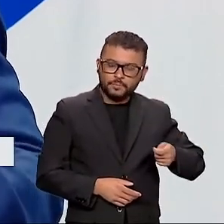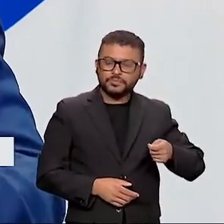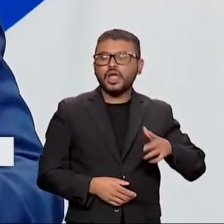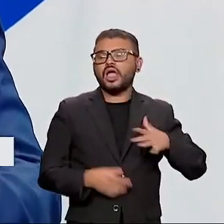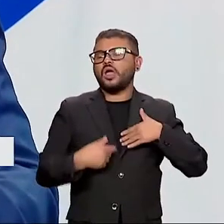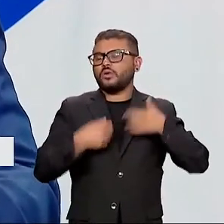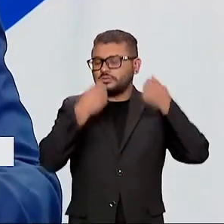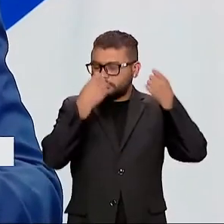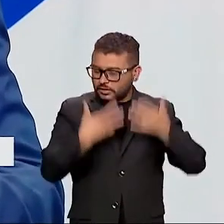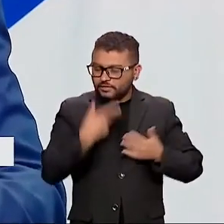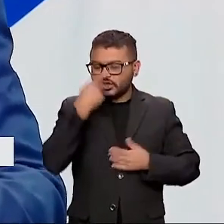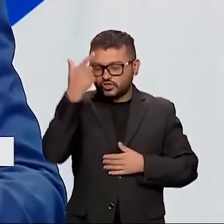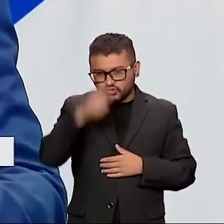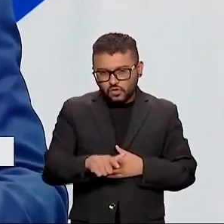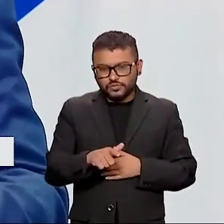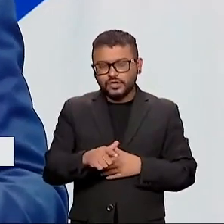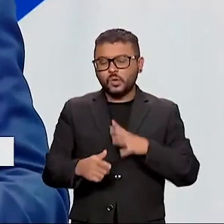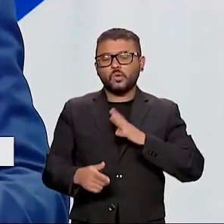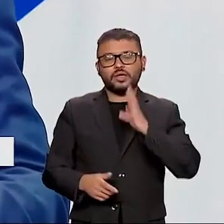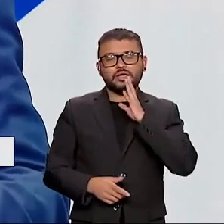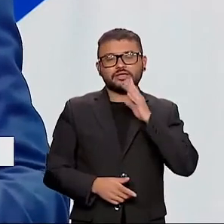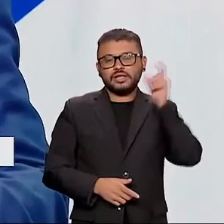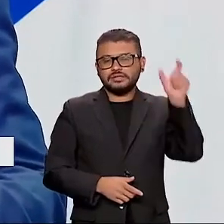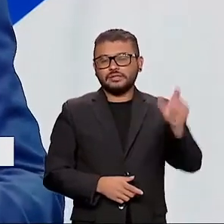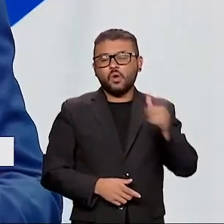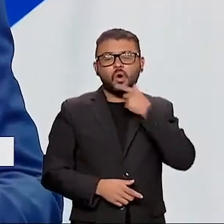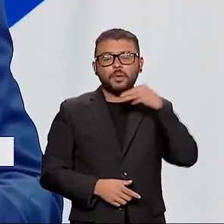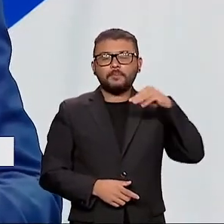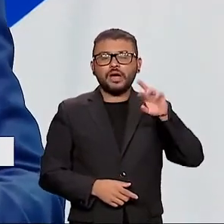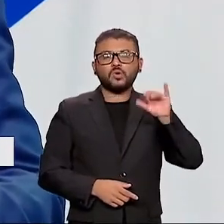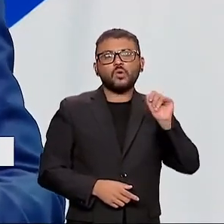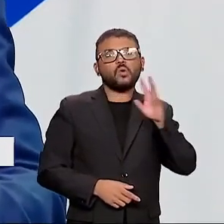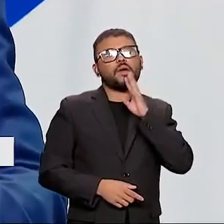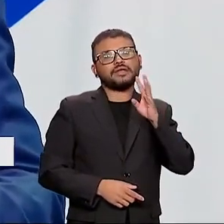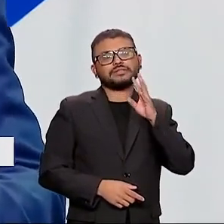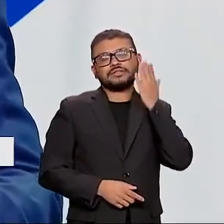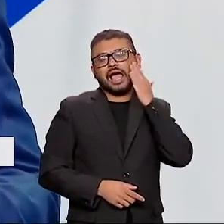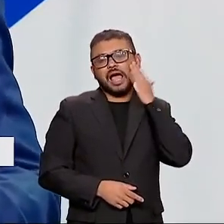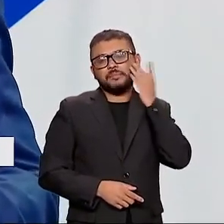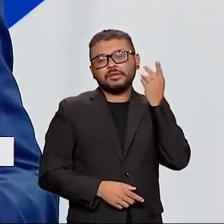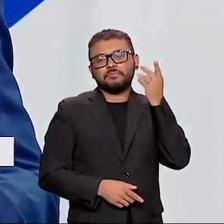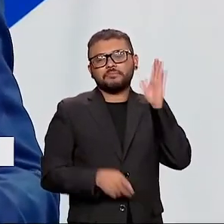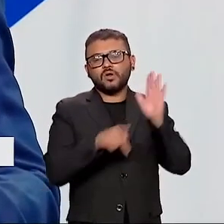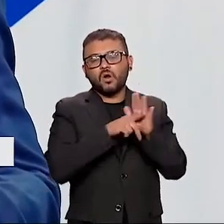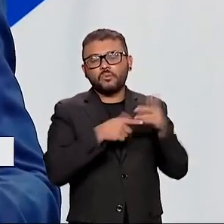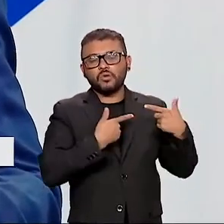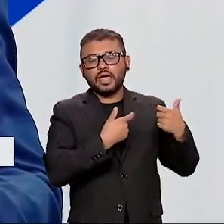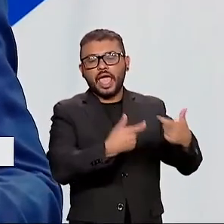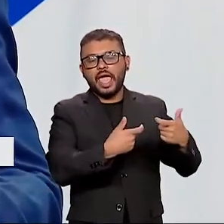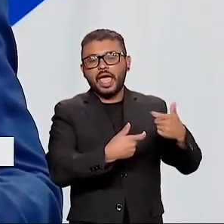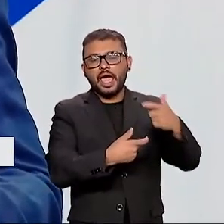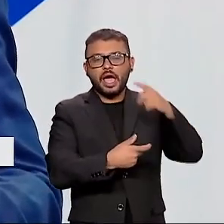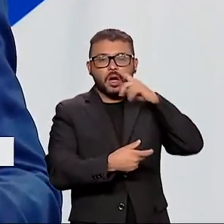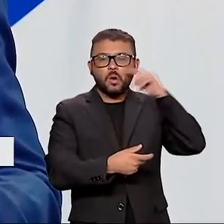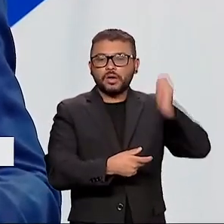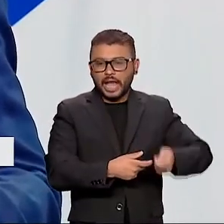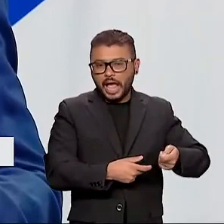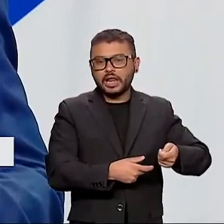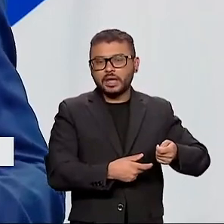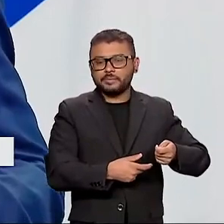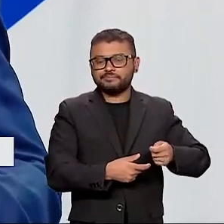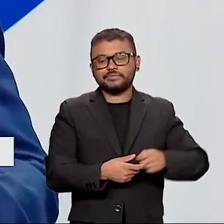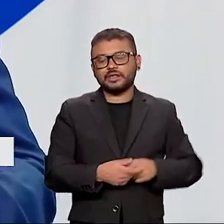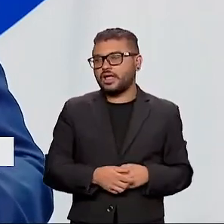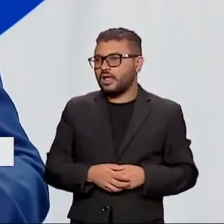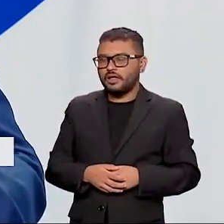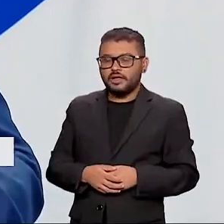muito tempo eu sei o que o Macron pensa sobre a guerra da Ucrânia e há muito tempo o Macron sabe o que eu penso sobre a guerra da Ucrânia.